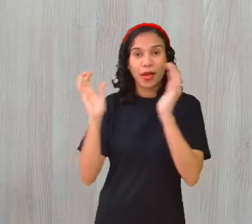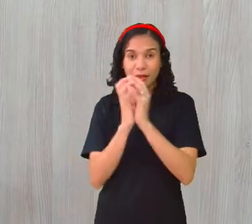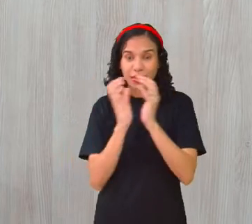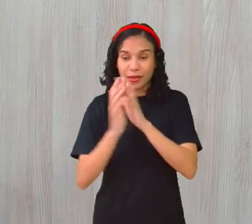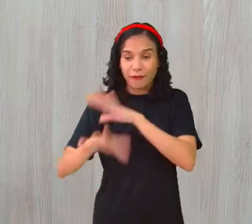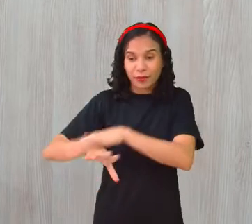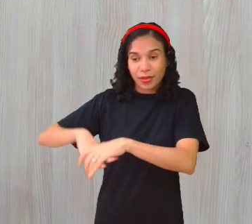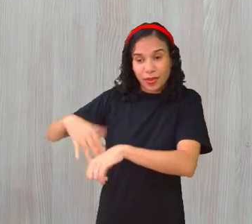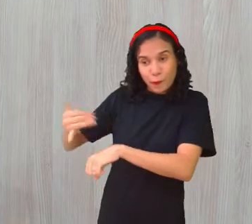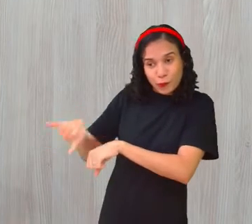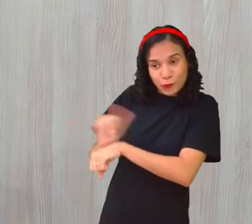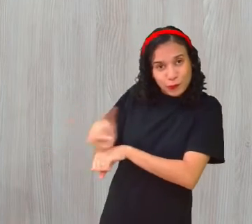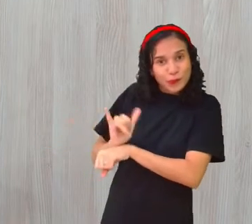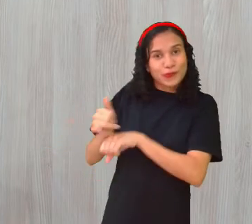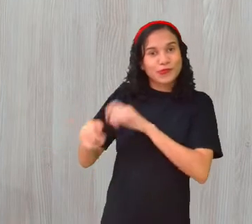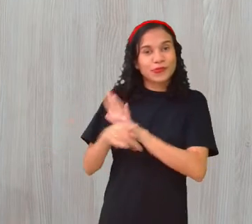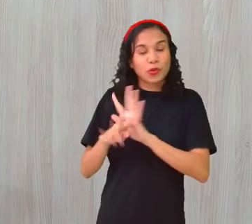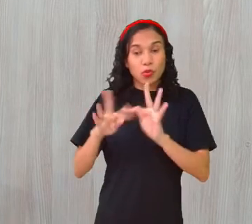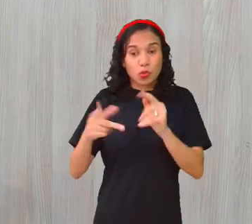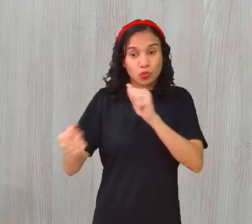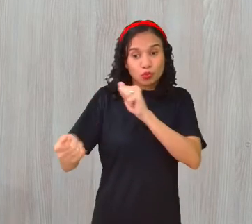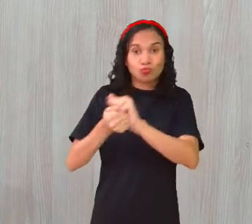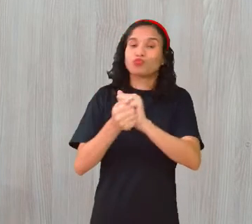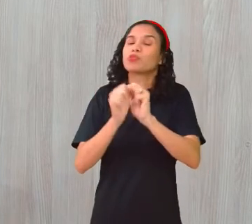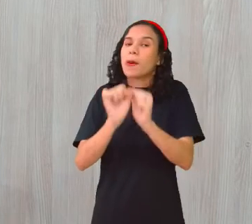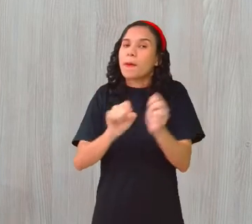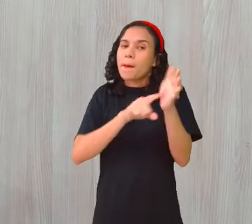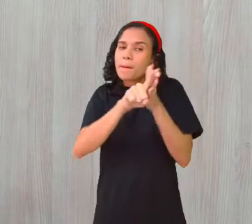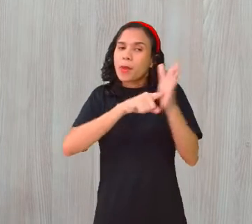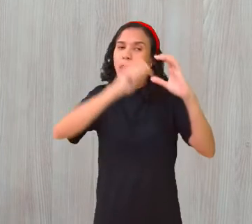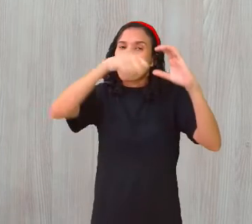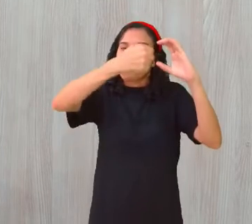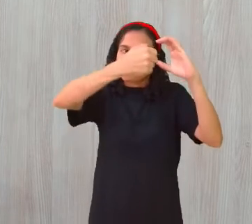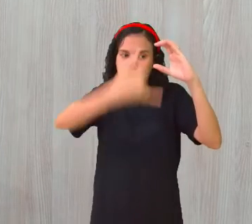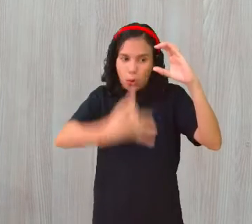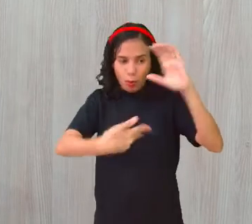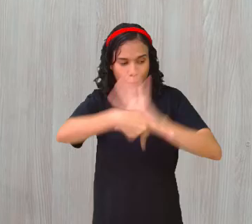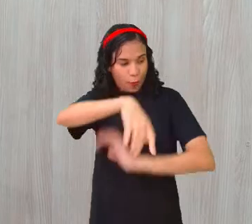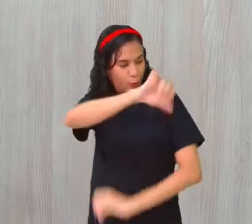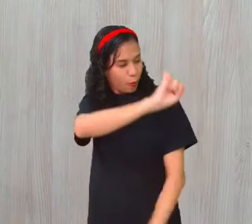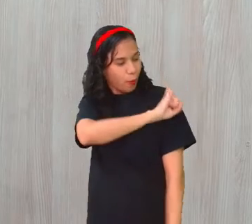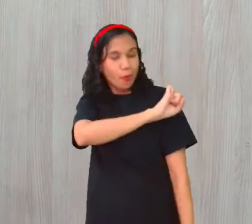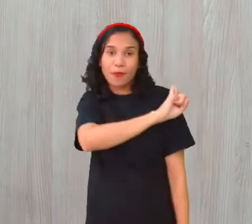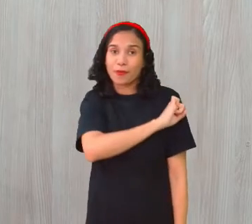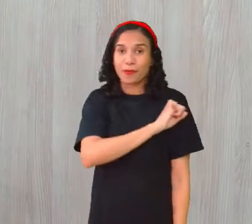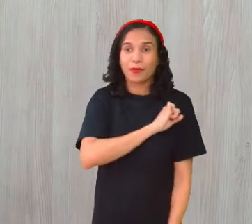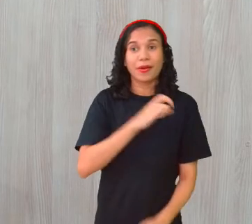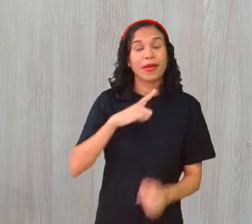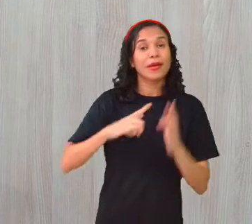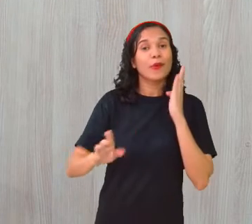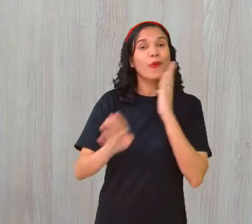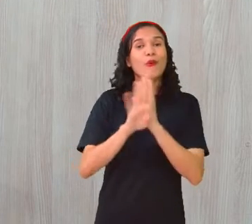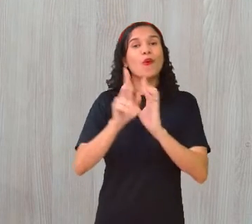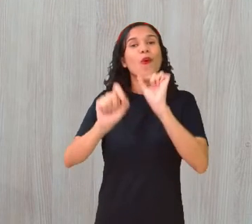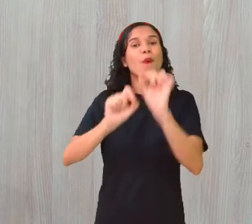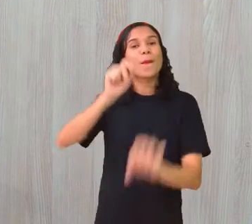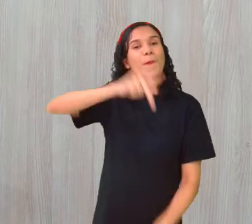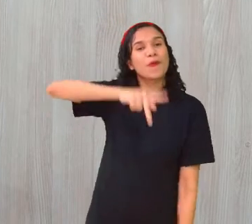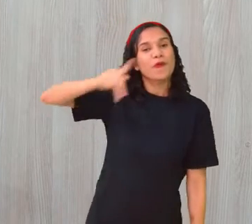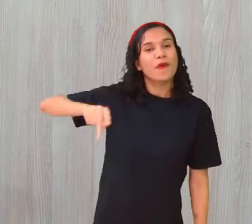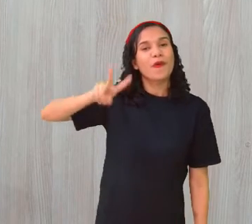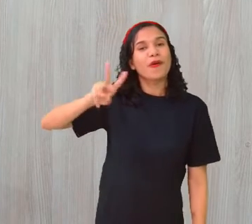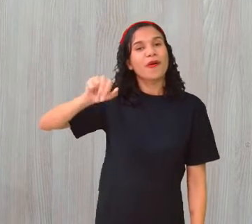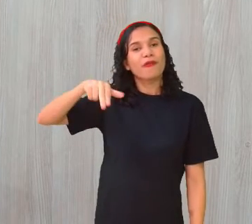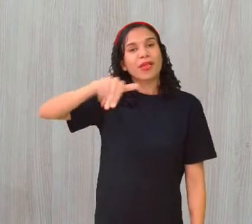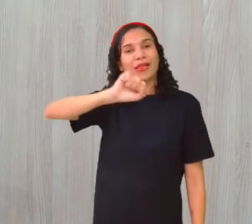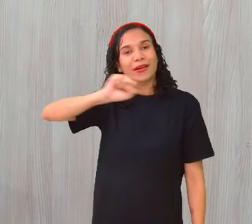canal no YouTube Educa Recife, tudo junto. Você vai ter lá playlist do oitavo ano, aí vai encontrar a professora Vanessa, vai